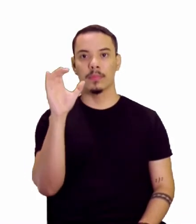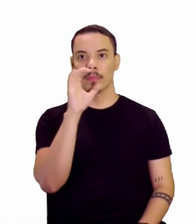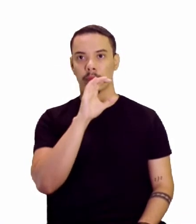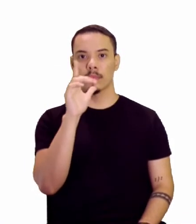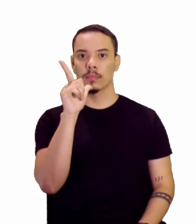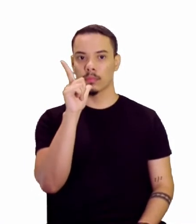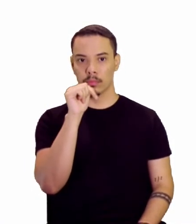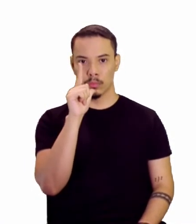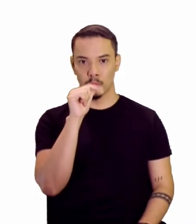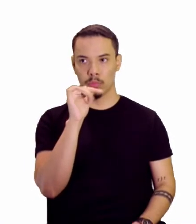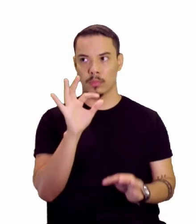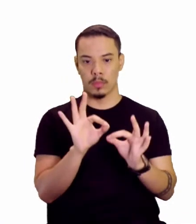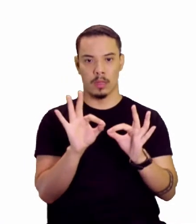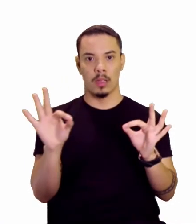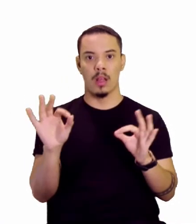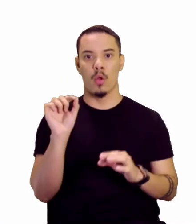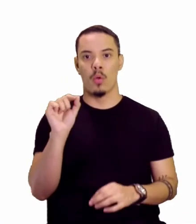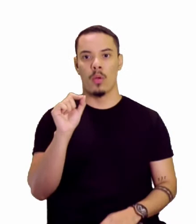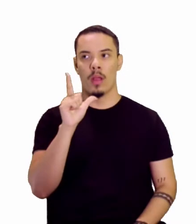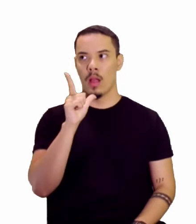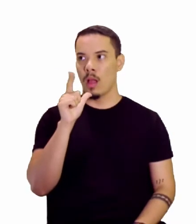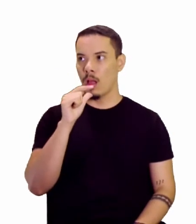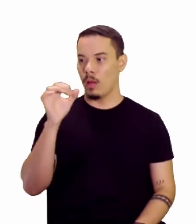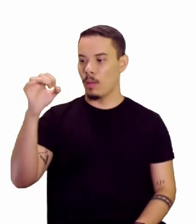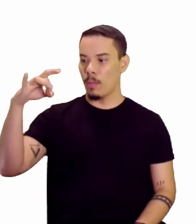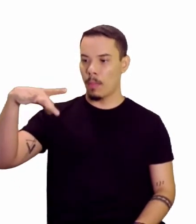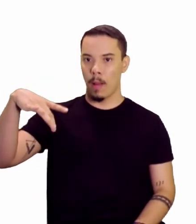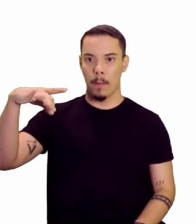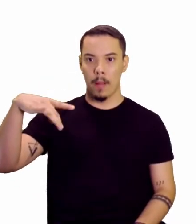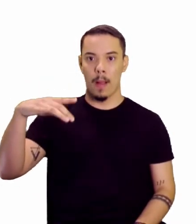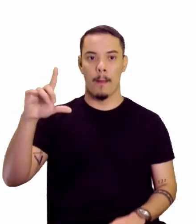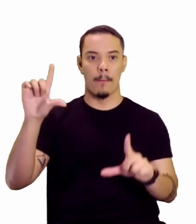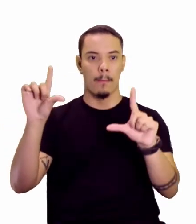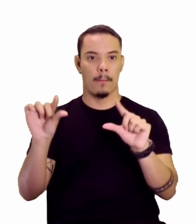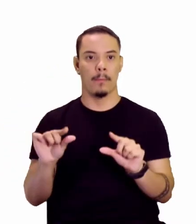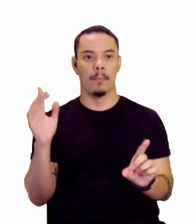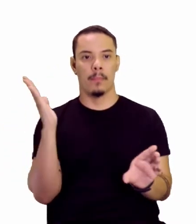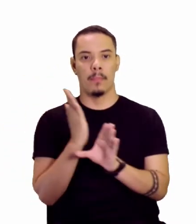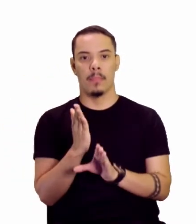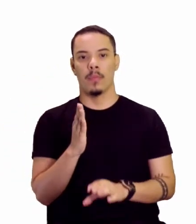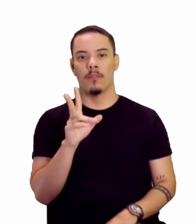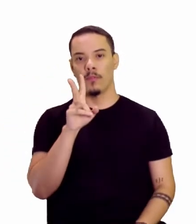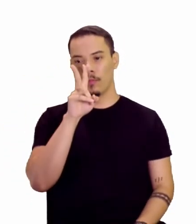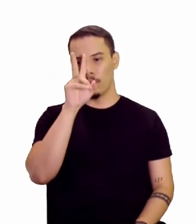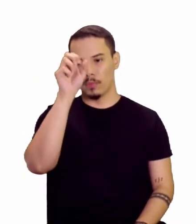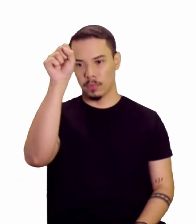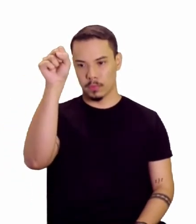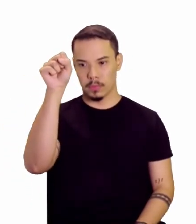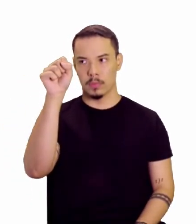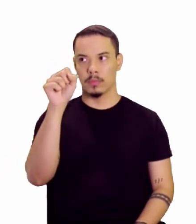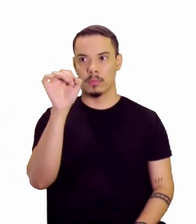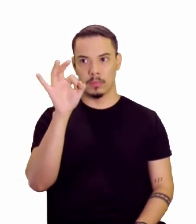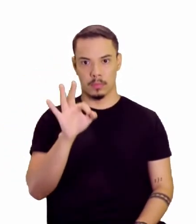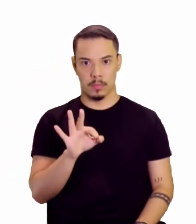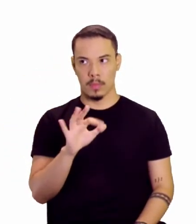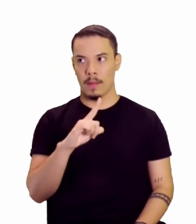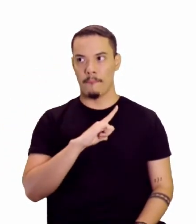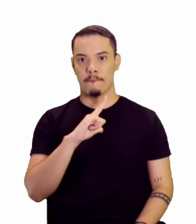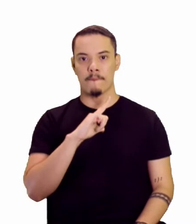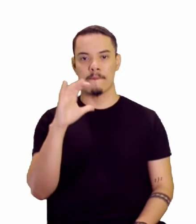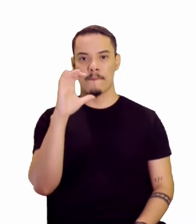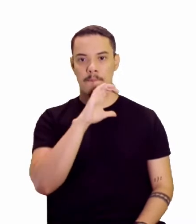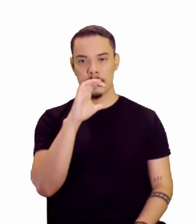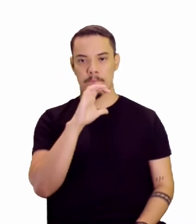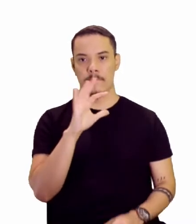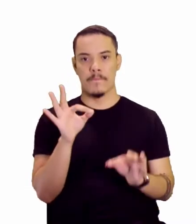água distante da boca da torneira é menor devido à ação da força, certo? Então aqui, ó,